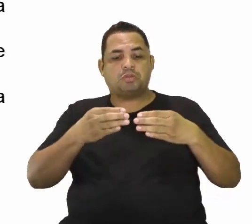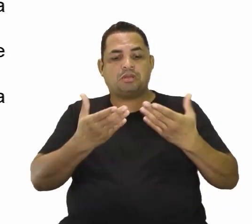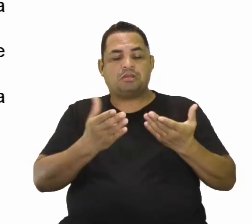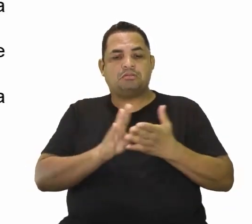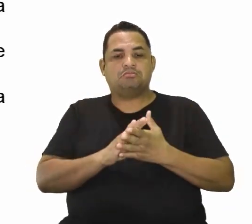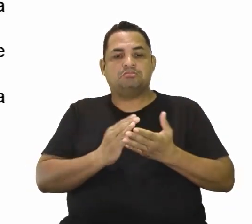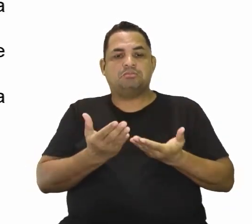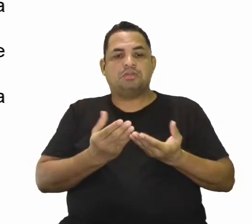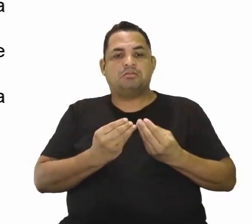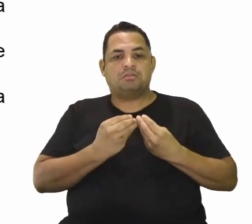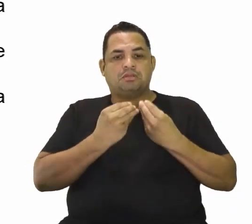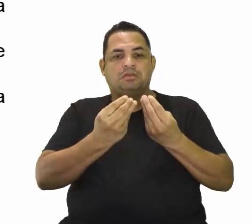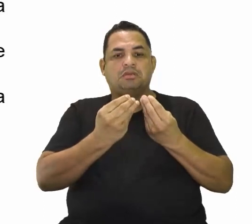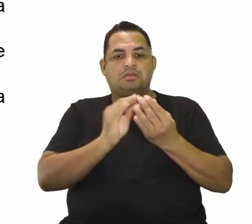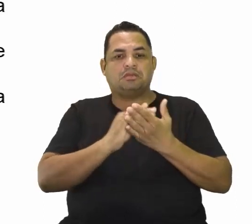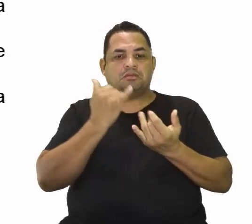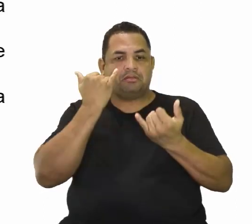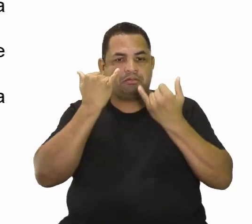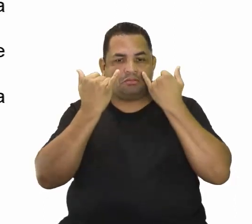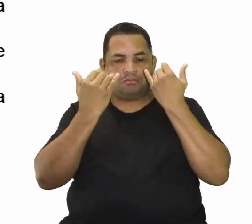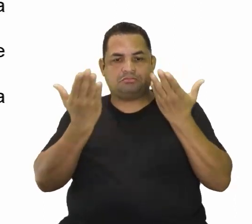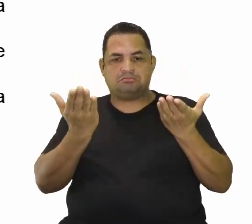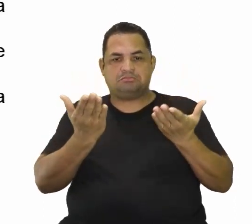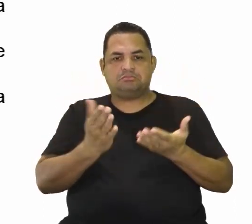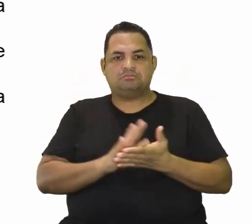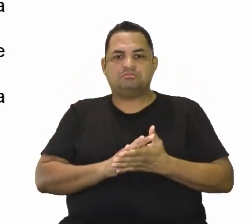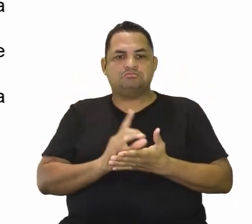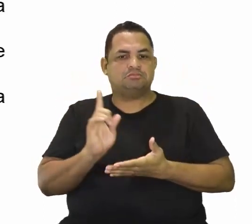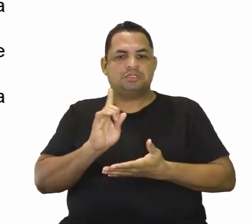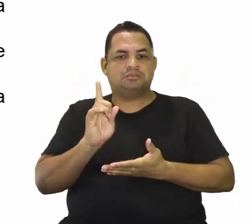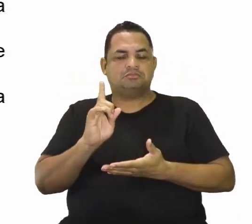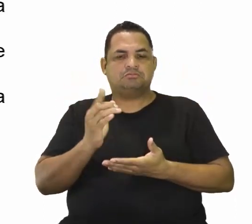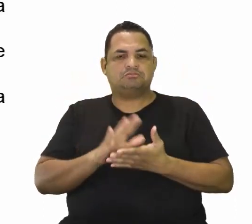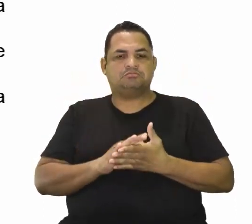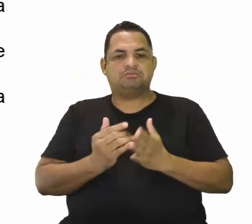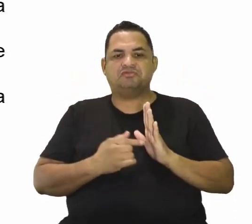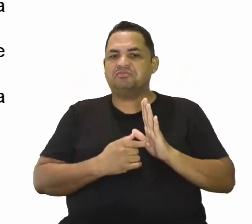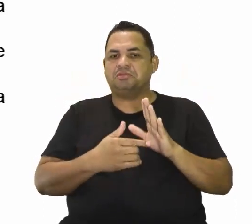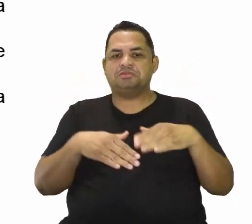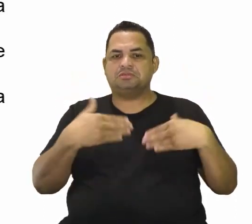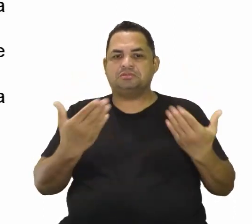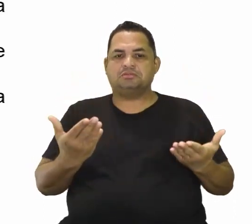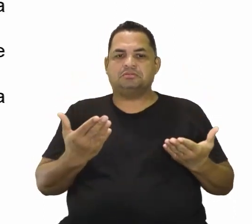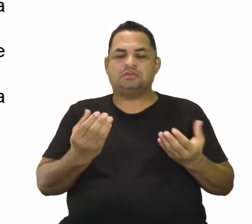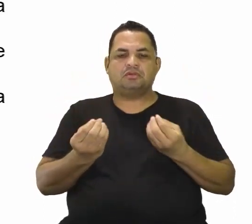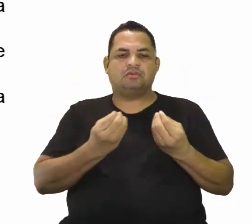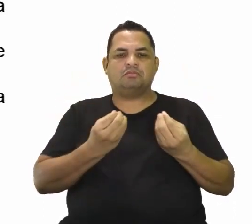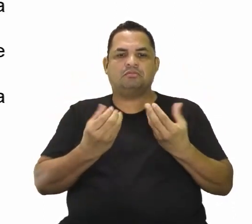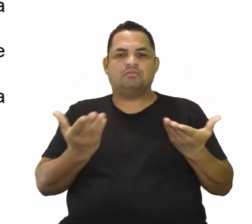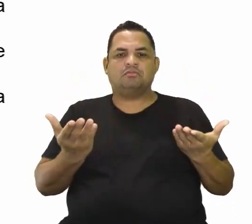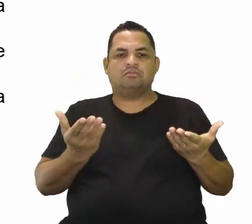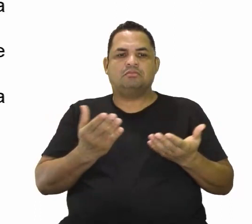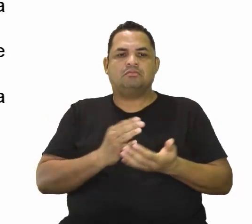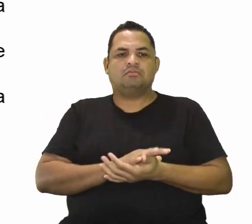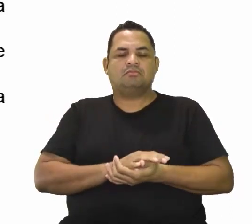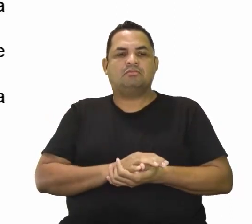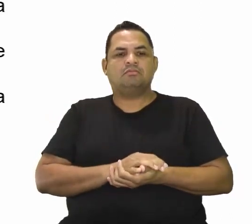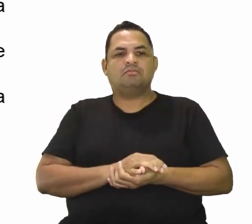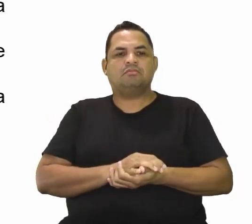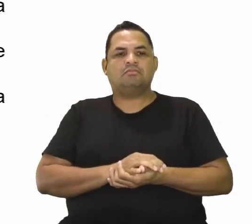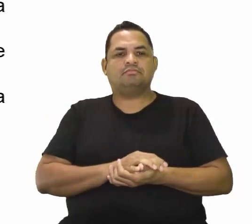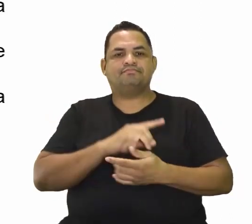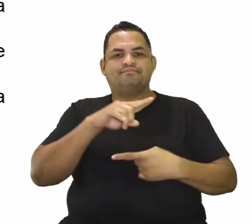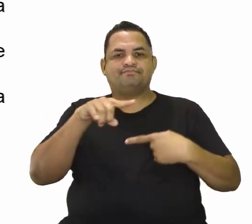dar informação, simplesmente não vou dar. E aí, como é que fica? Tá bom? Por isso que